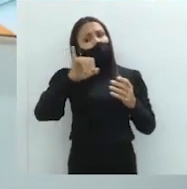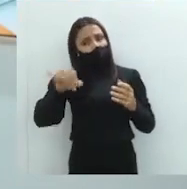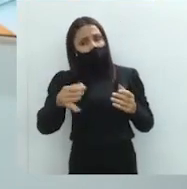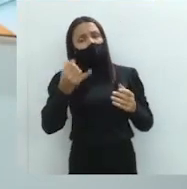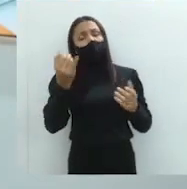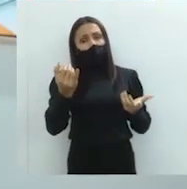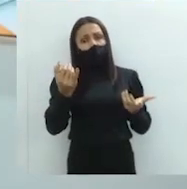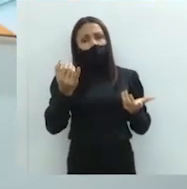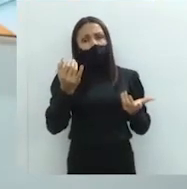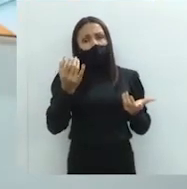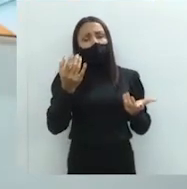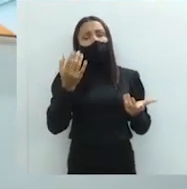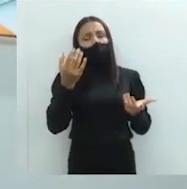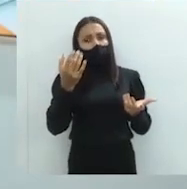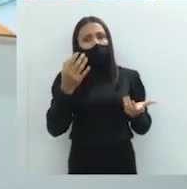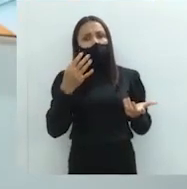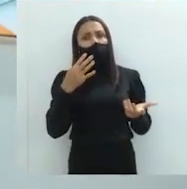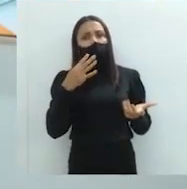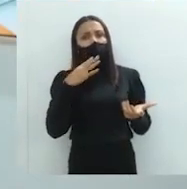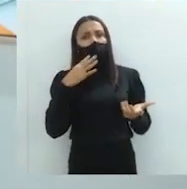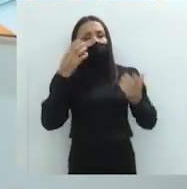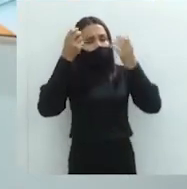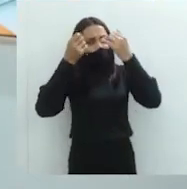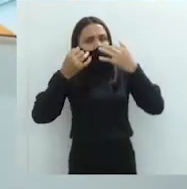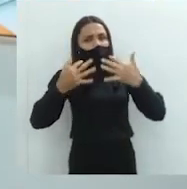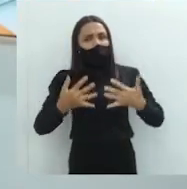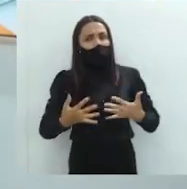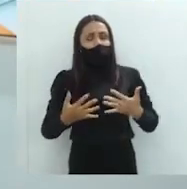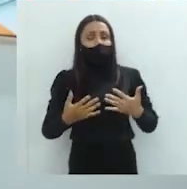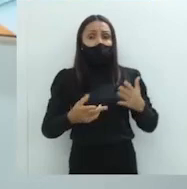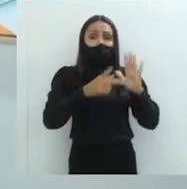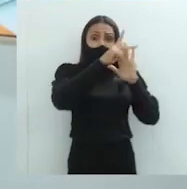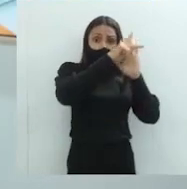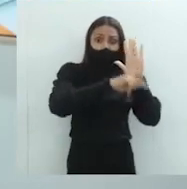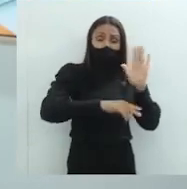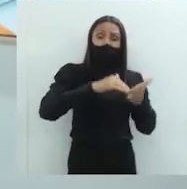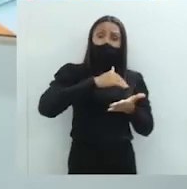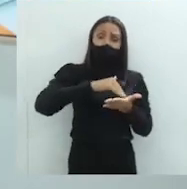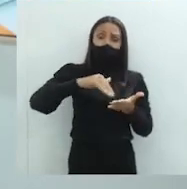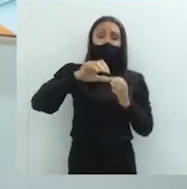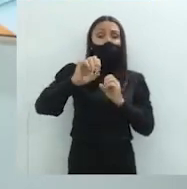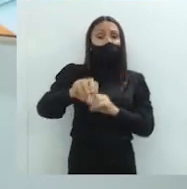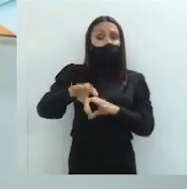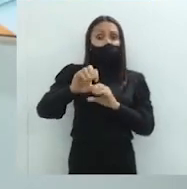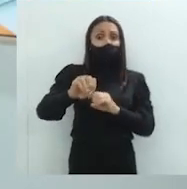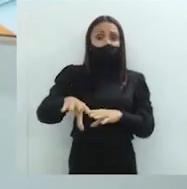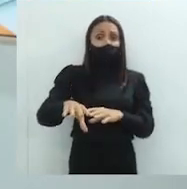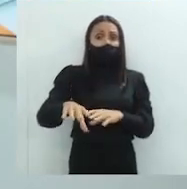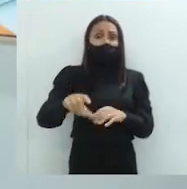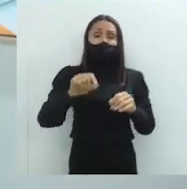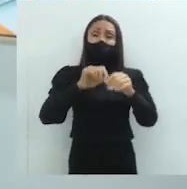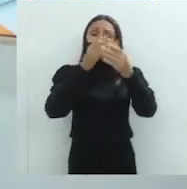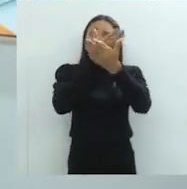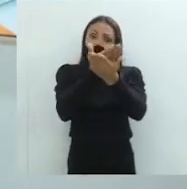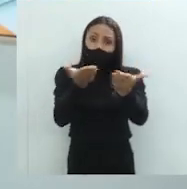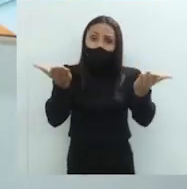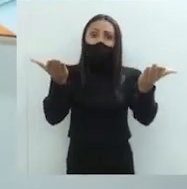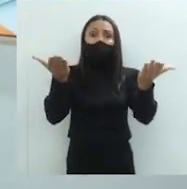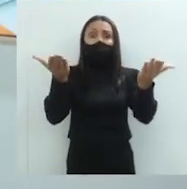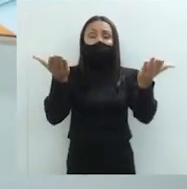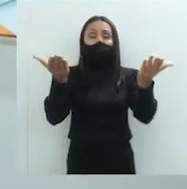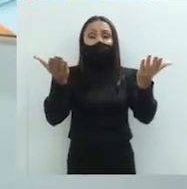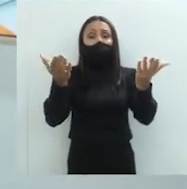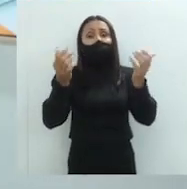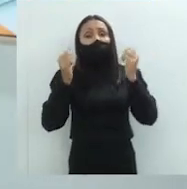conhecimento. Isso aí é um projeto da Secretaria de Educação, feito para vocês, né, para que vocês